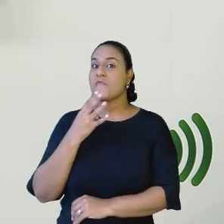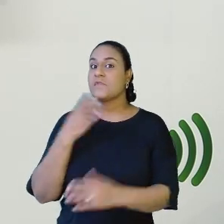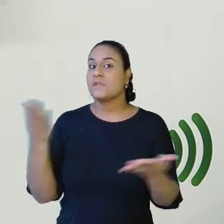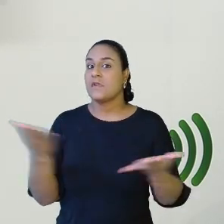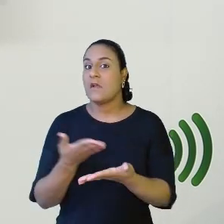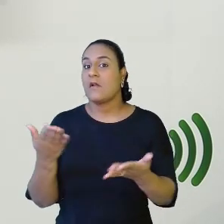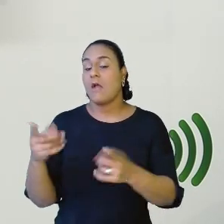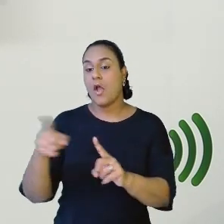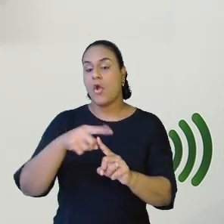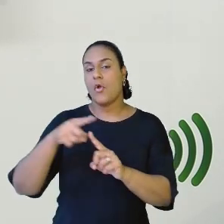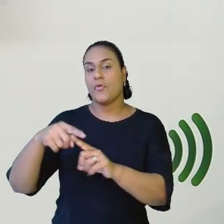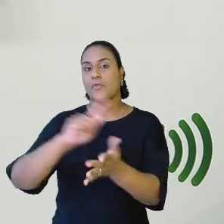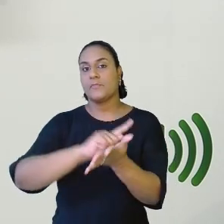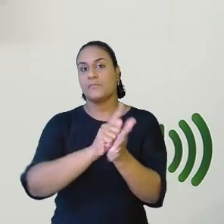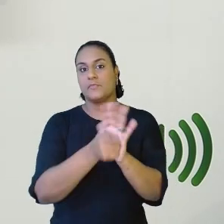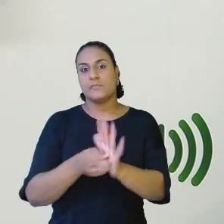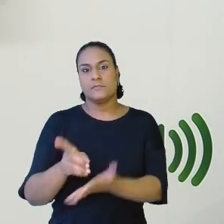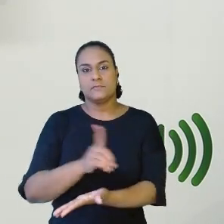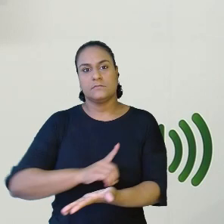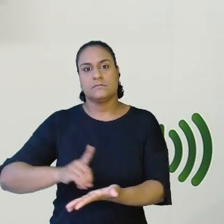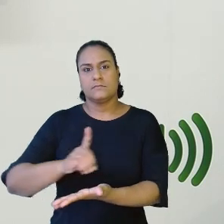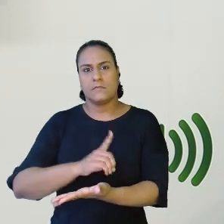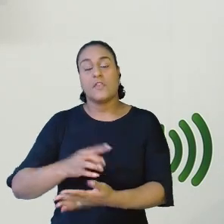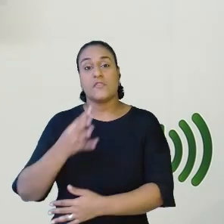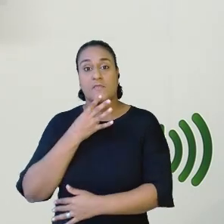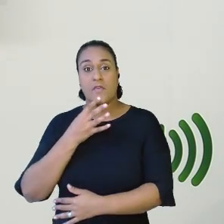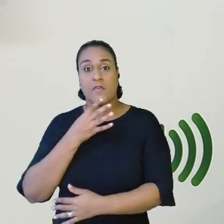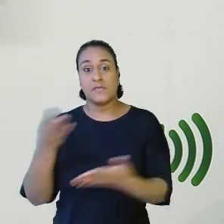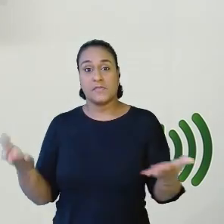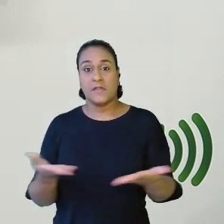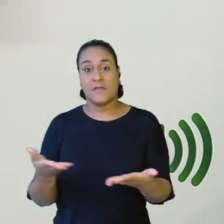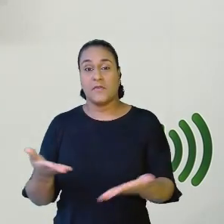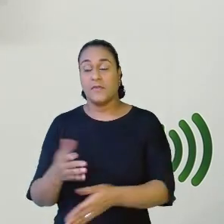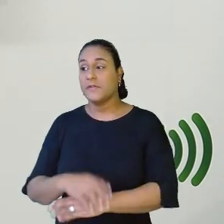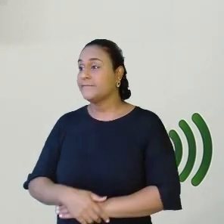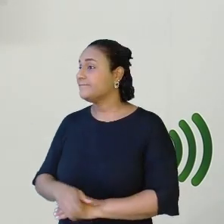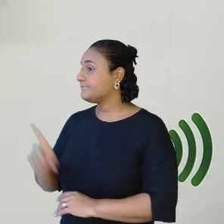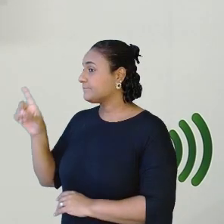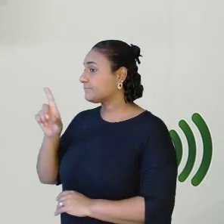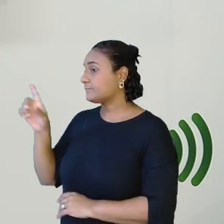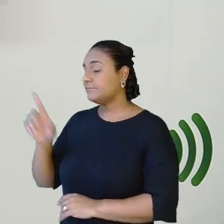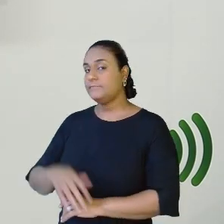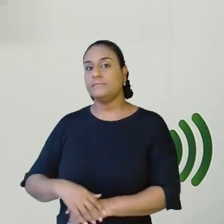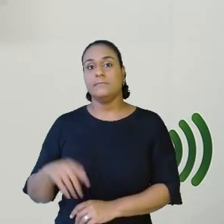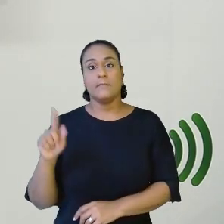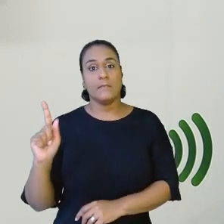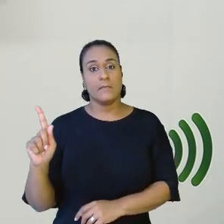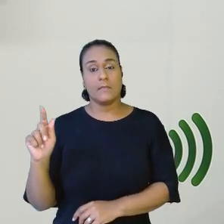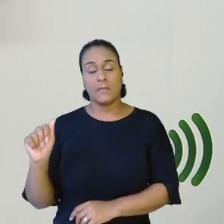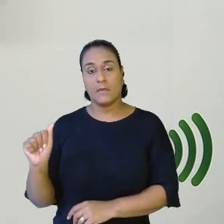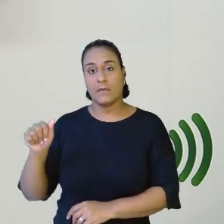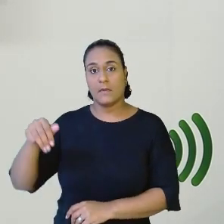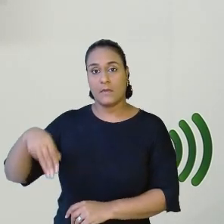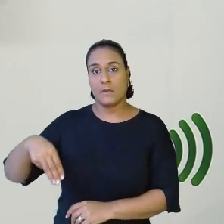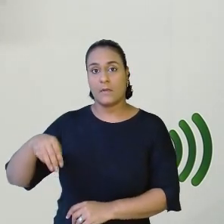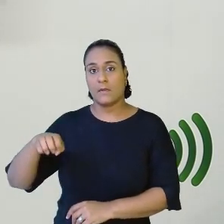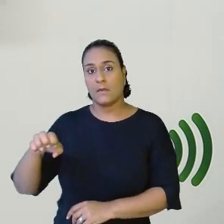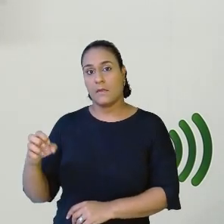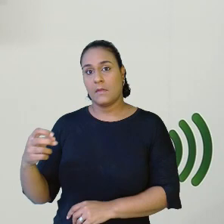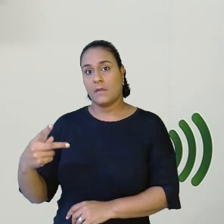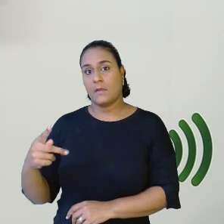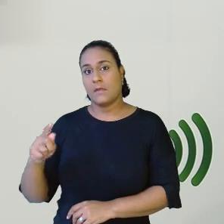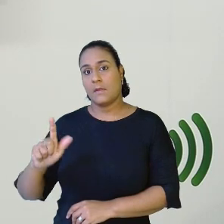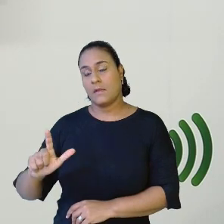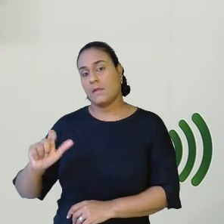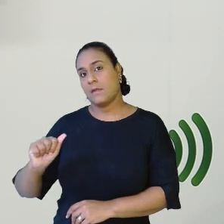gêneros digitais que a gente vai falar um pouquinho sobre ele, ok? Vamos lá? Vamos falar primeiro sobre o gameplay. A gente está vendo